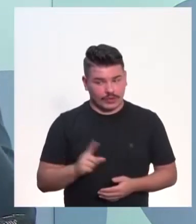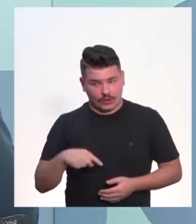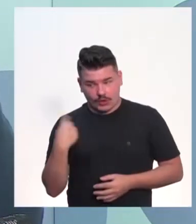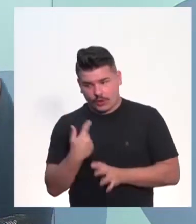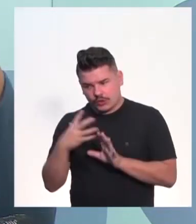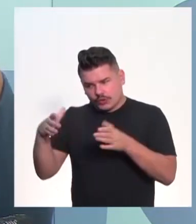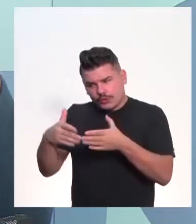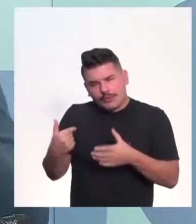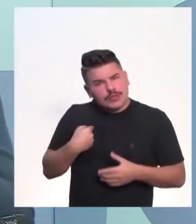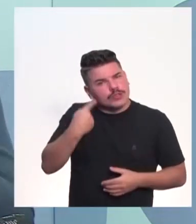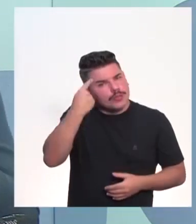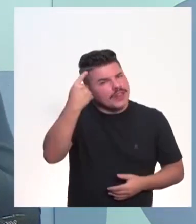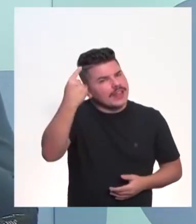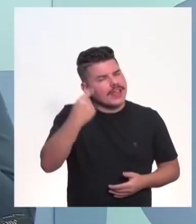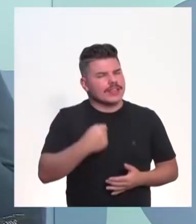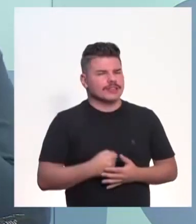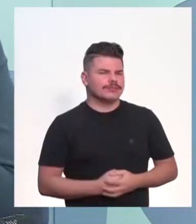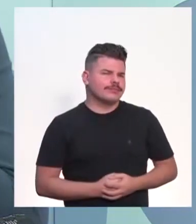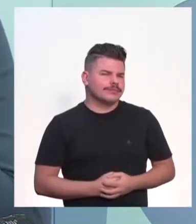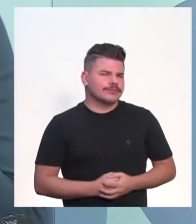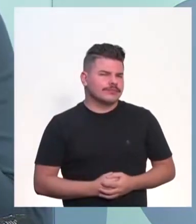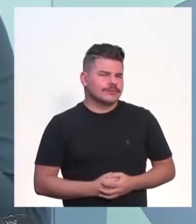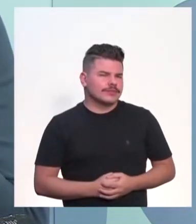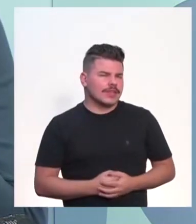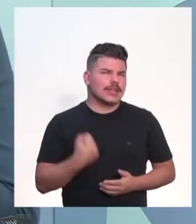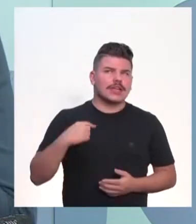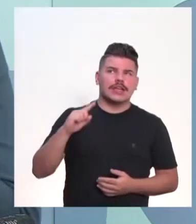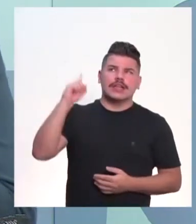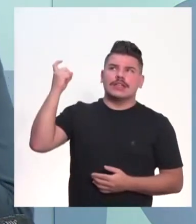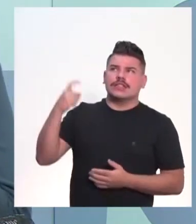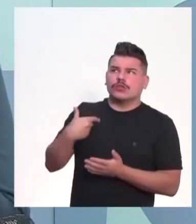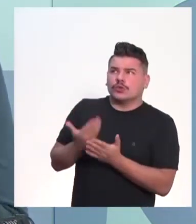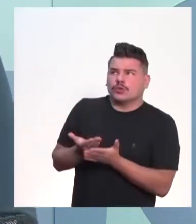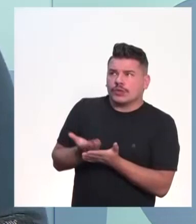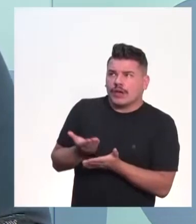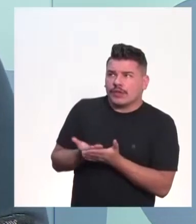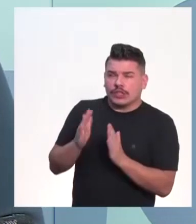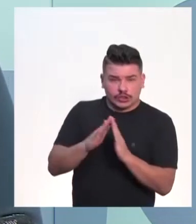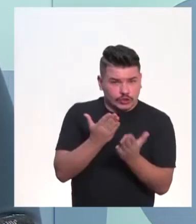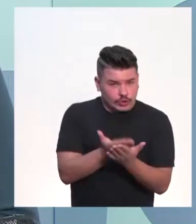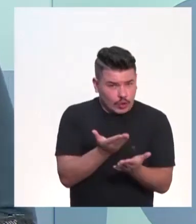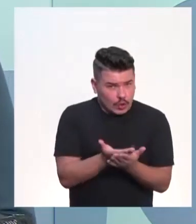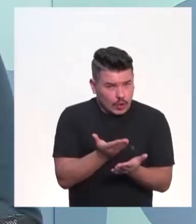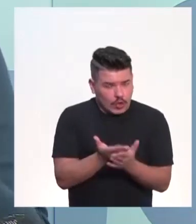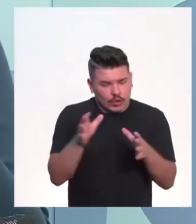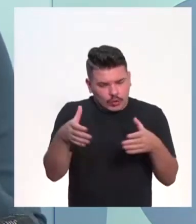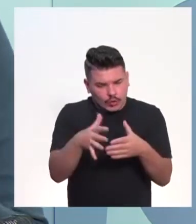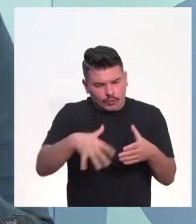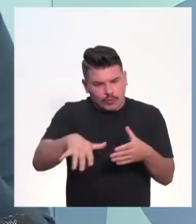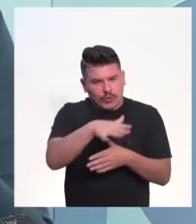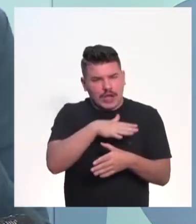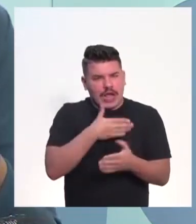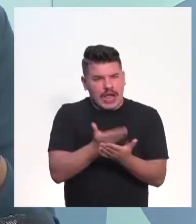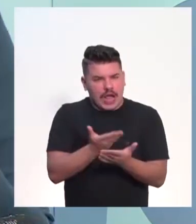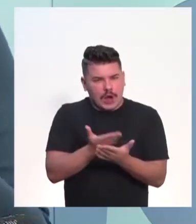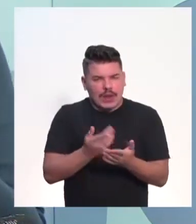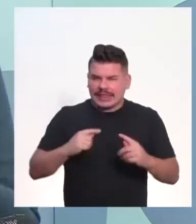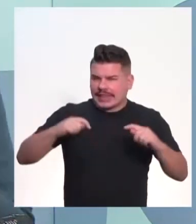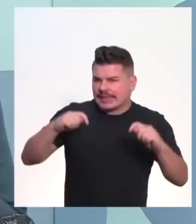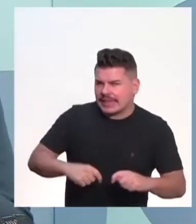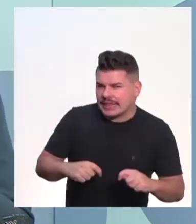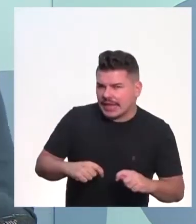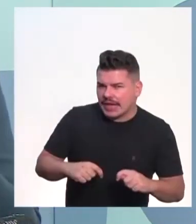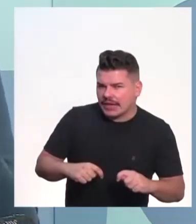é pensar, será que a forma como eu estudava na minha escola, na minha sala de aula, será que ela é válida para esse momento que a